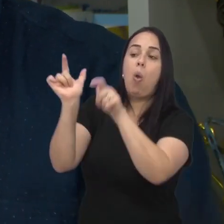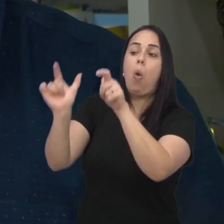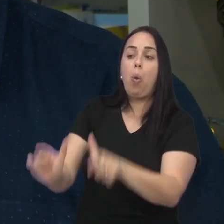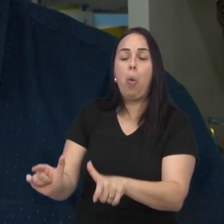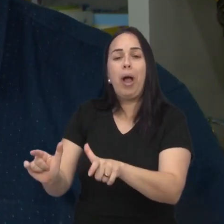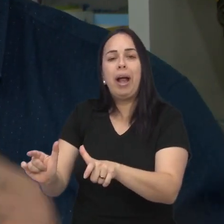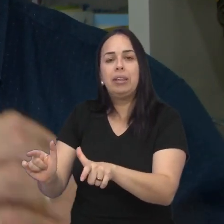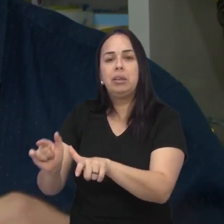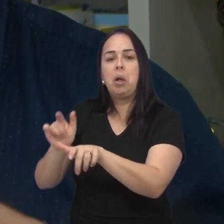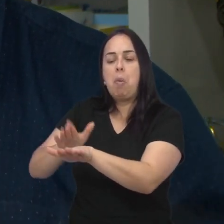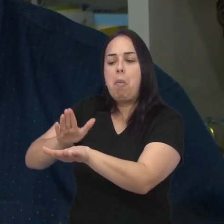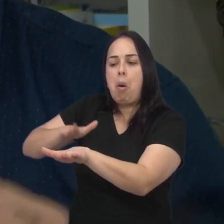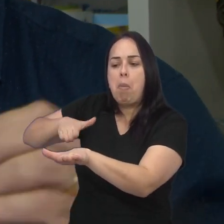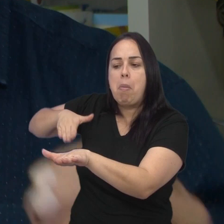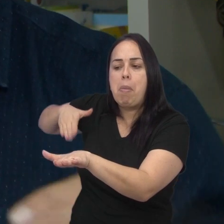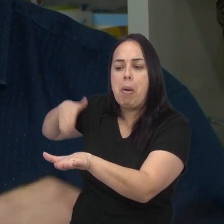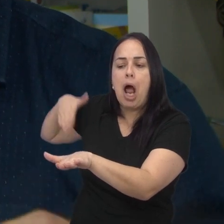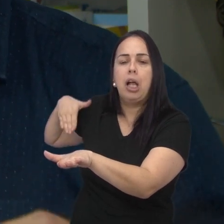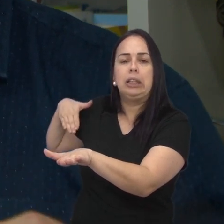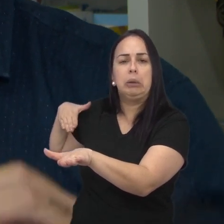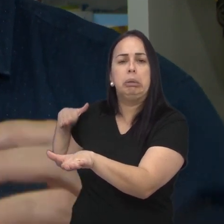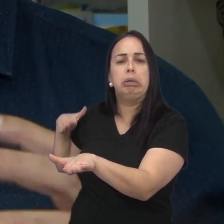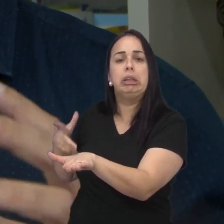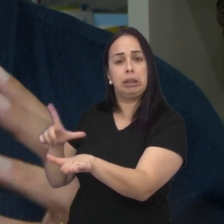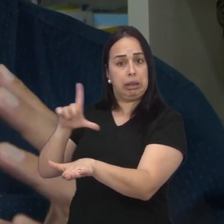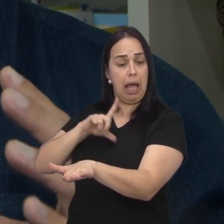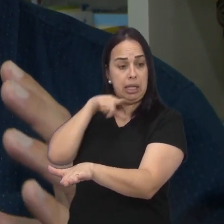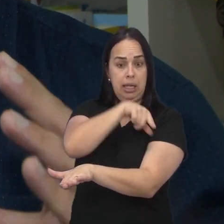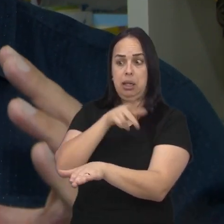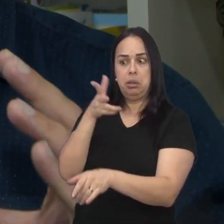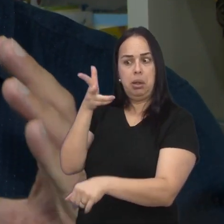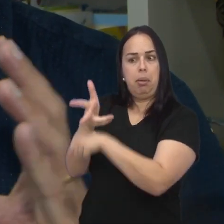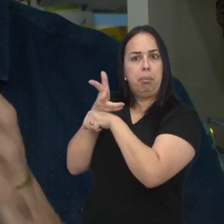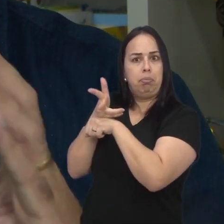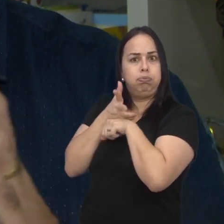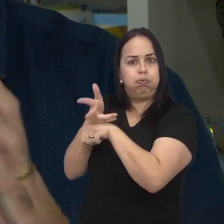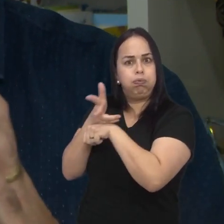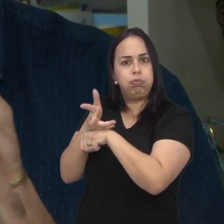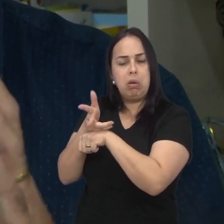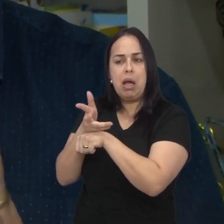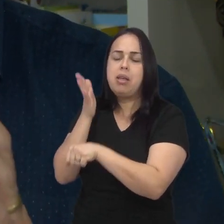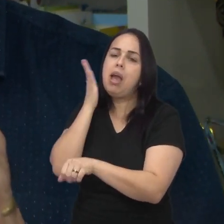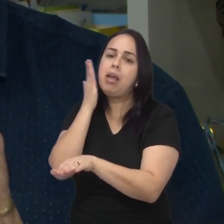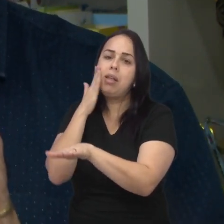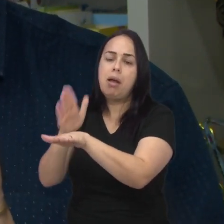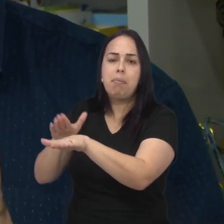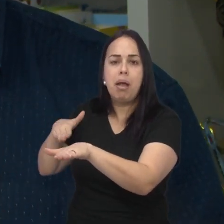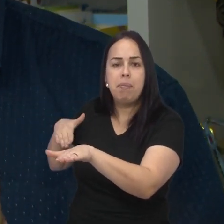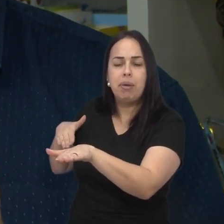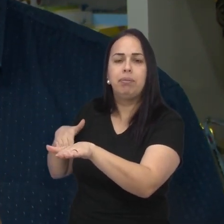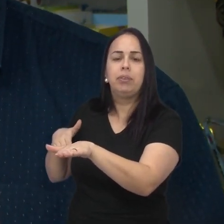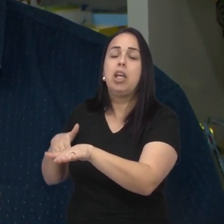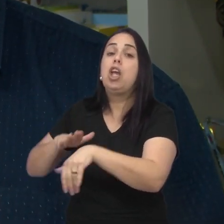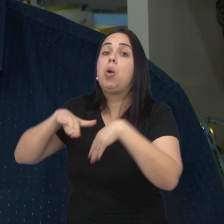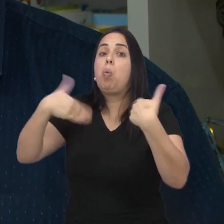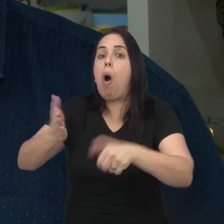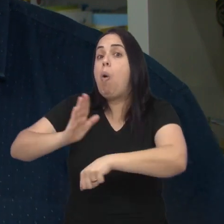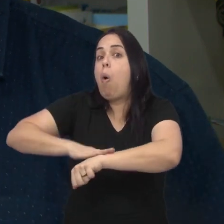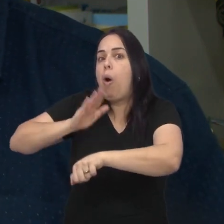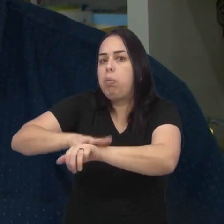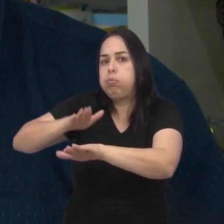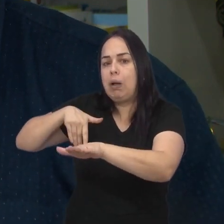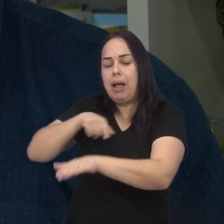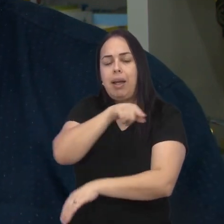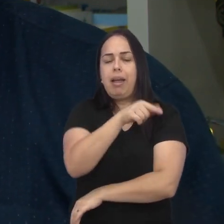identificar os locais de semáforos onde tem maior quantidade de entravamento de veículos no horário de pico.